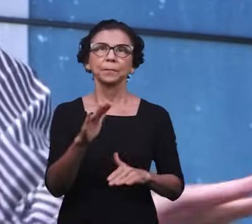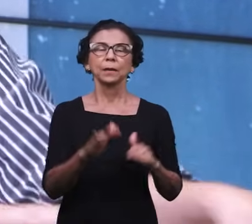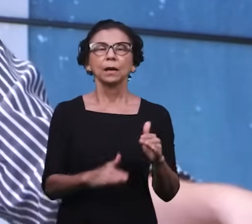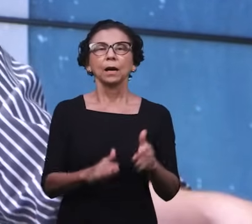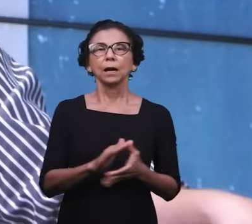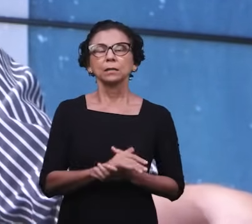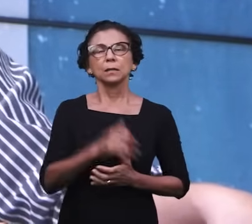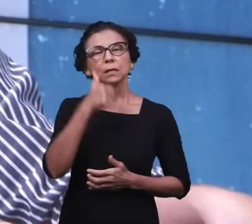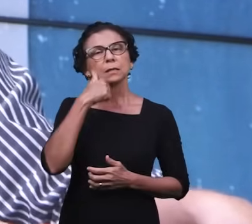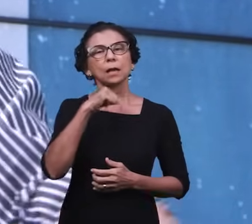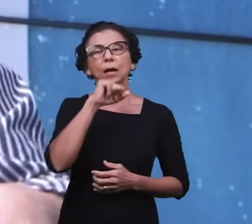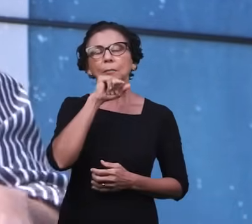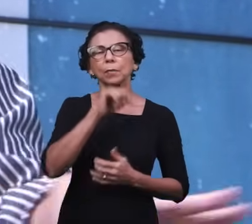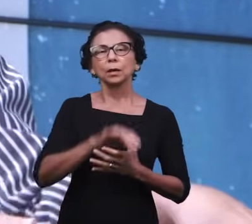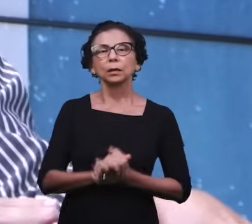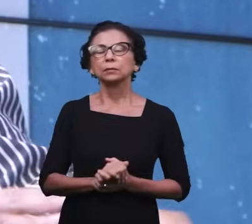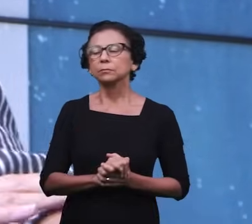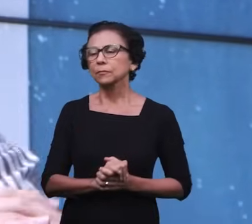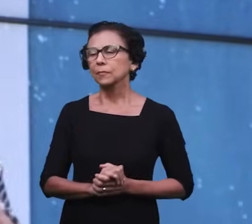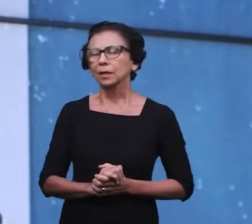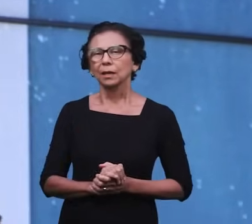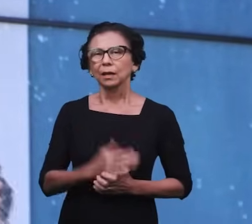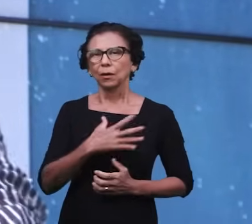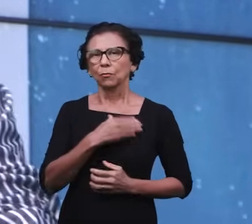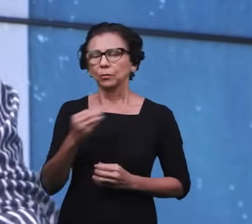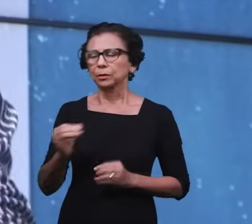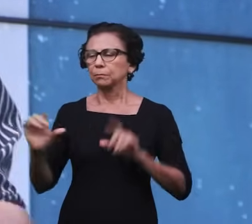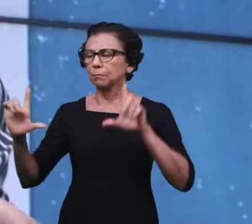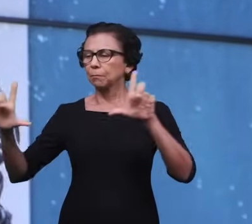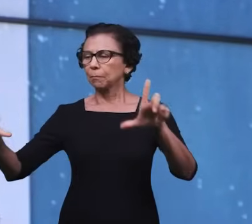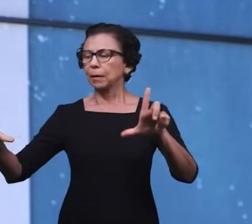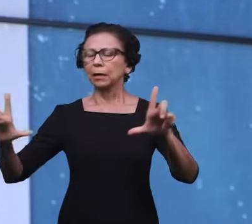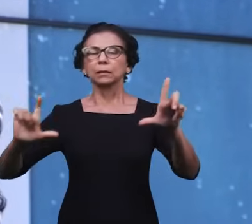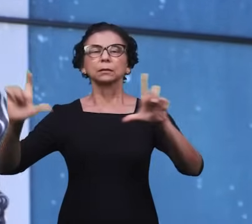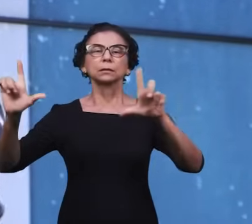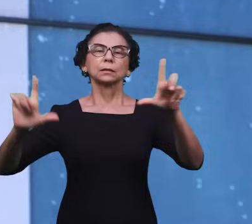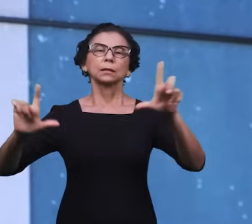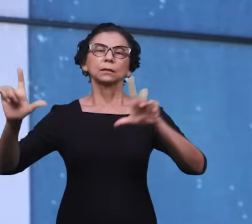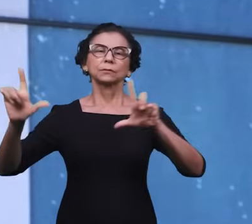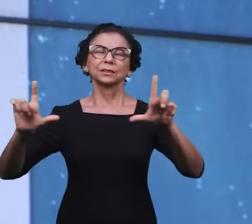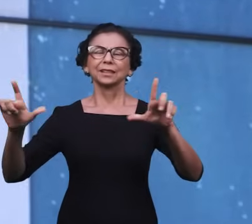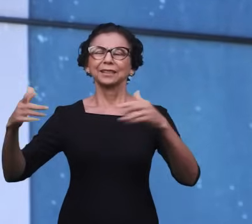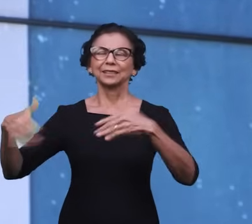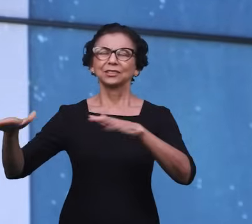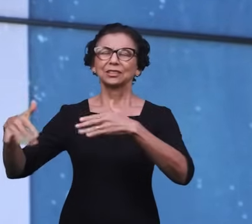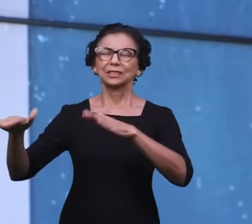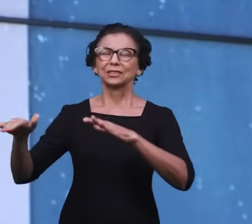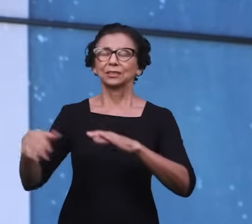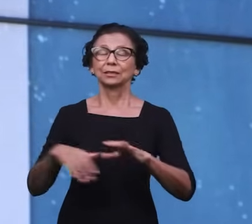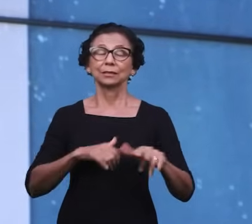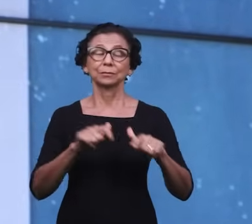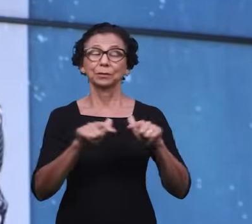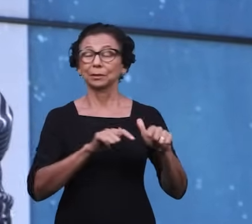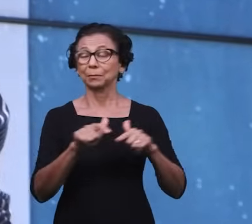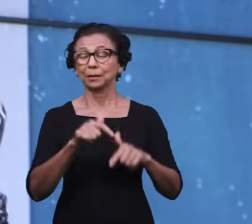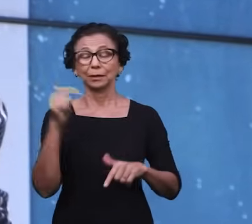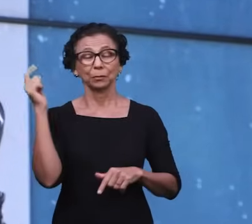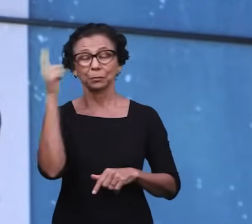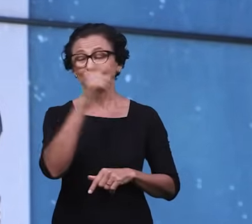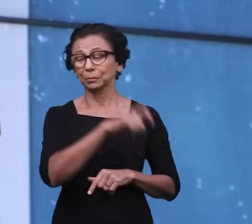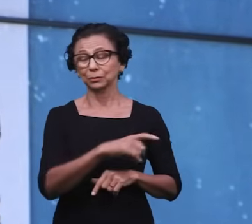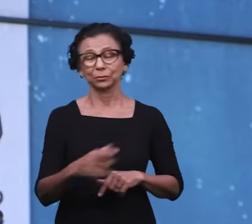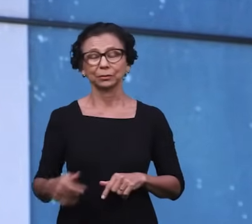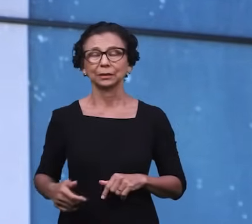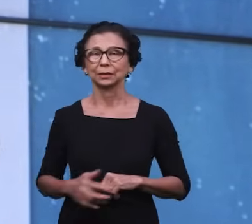celular, na televisão, porque vai dar menos trabalho. Não, tem que colocar essa criança para participar da família. Como?